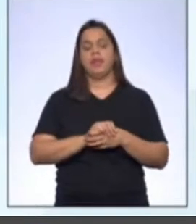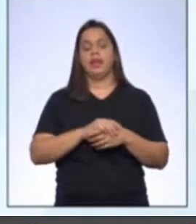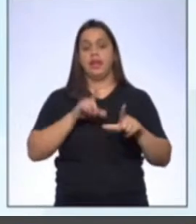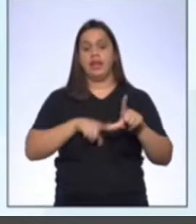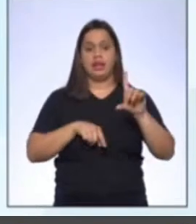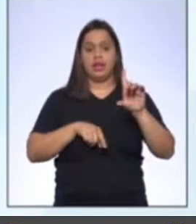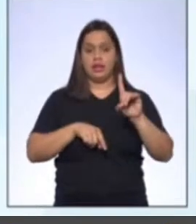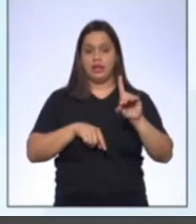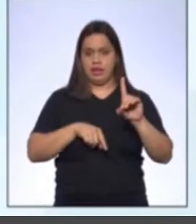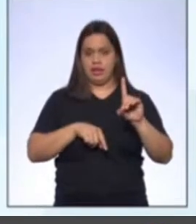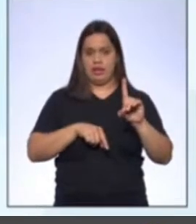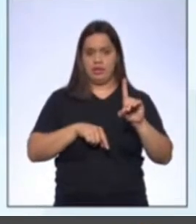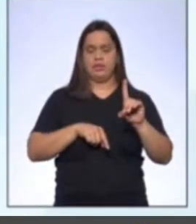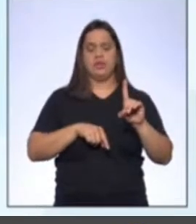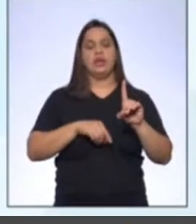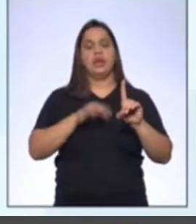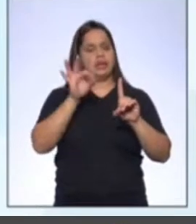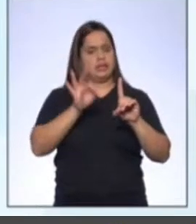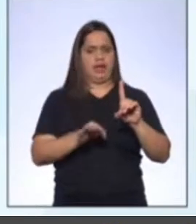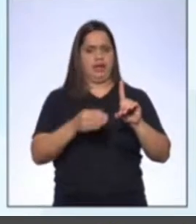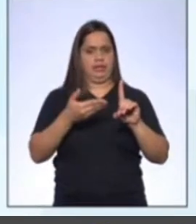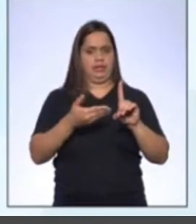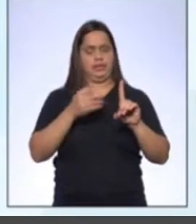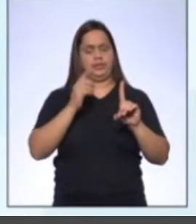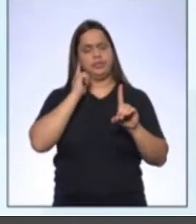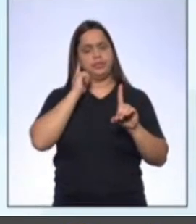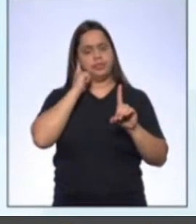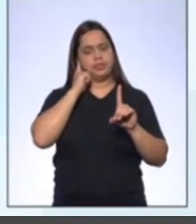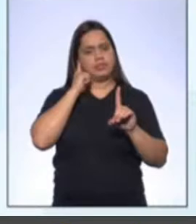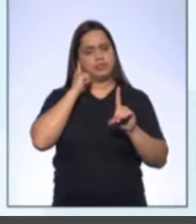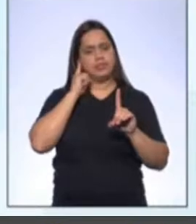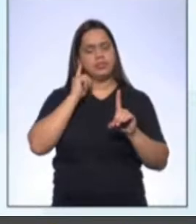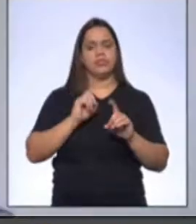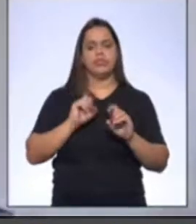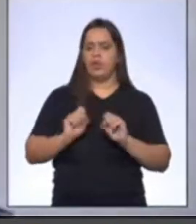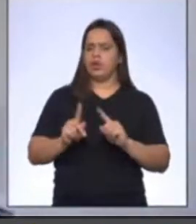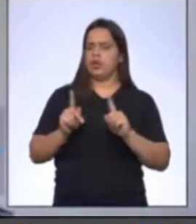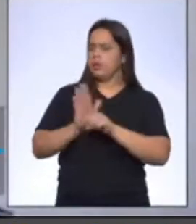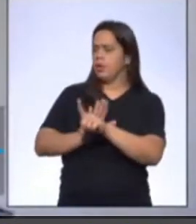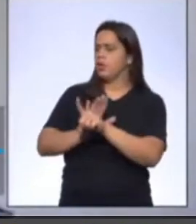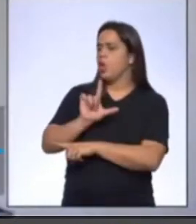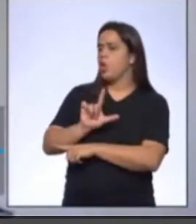a alternativa correta, tudo bem? O que você acha, Lourdes?